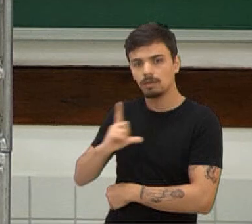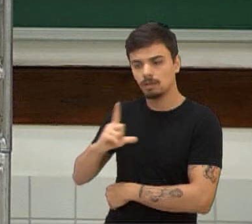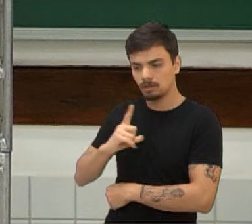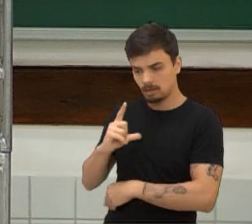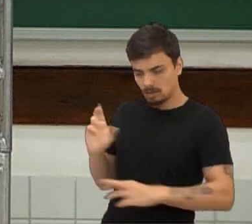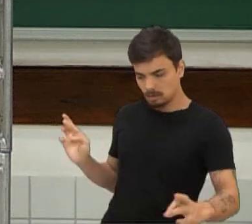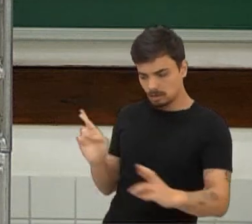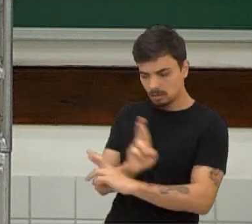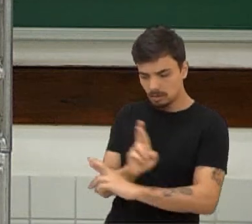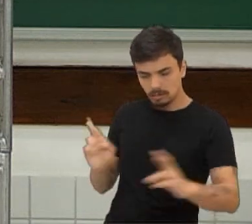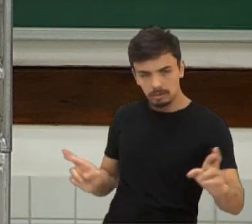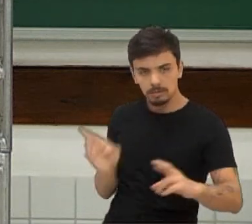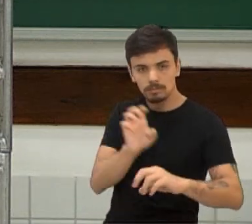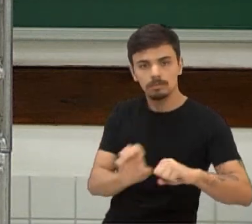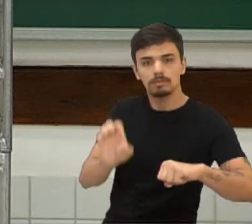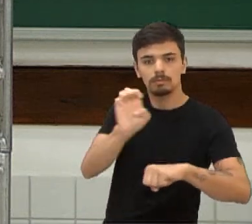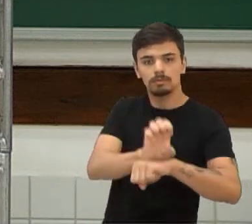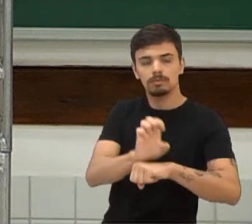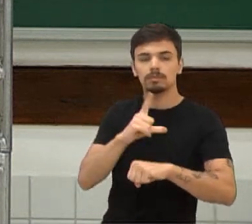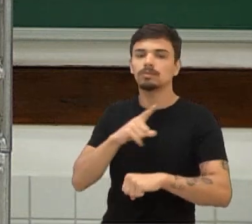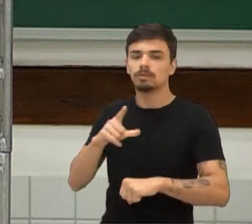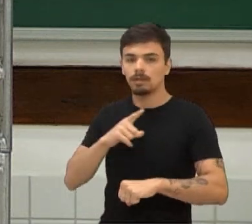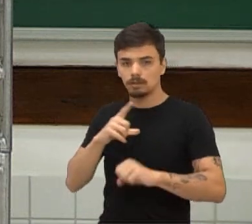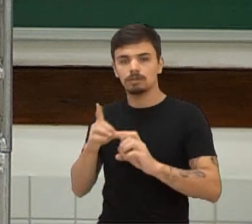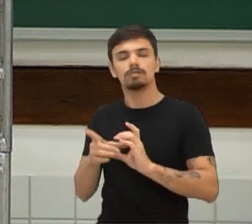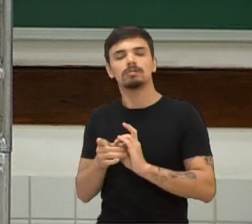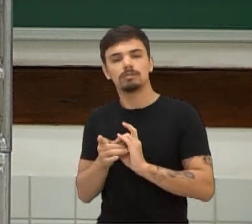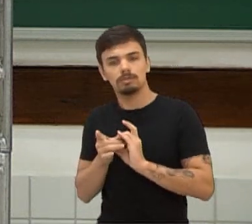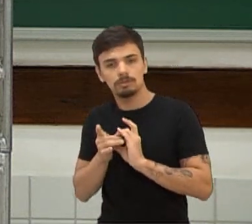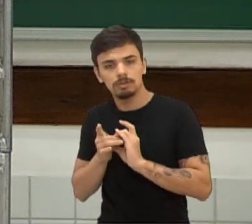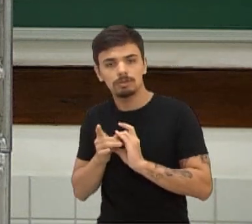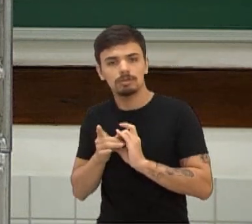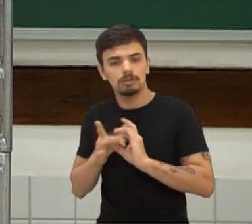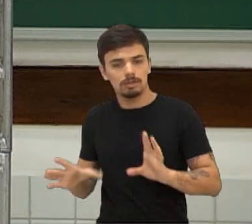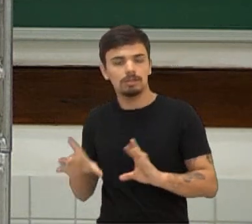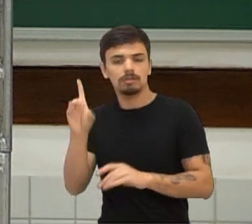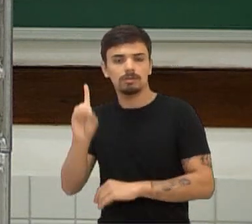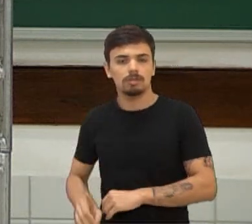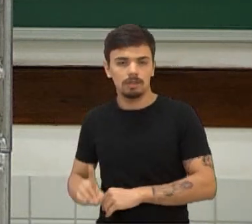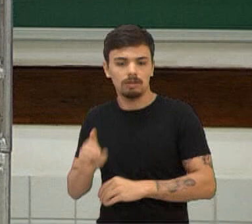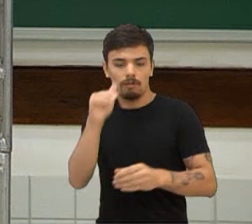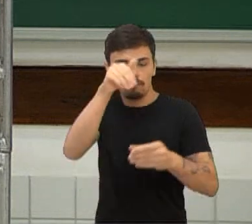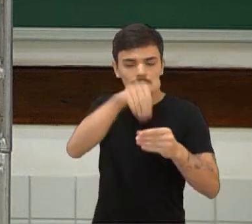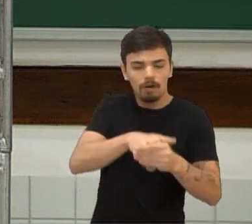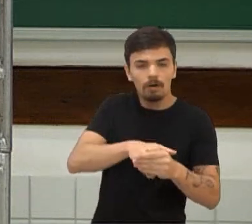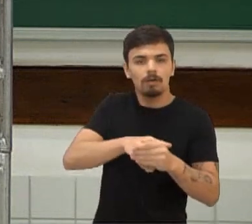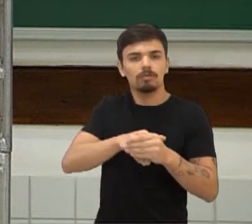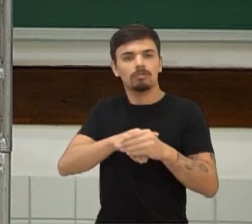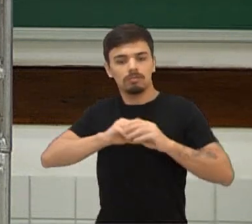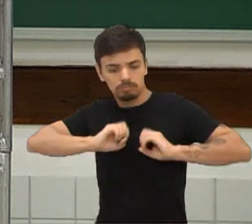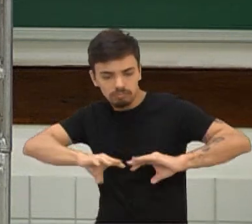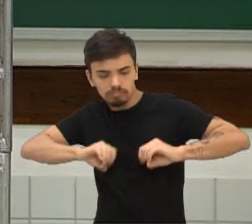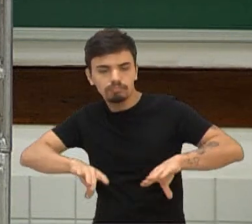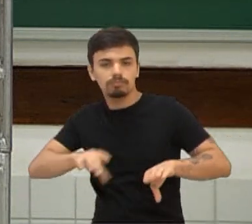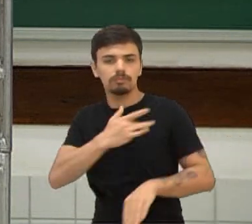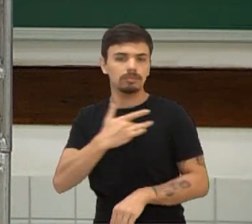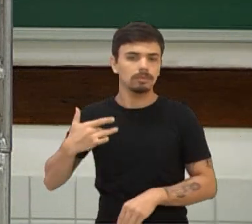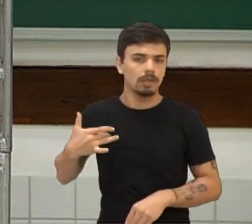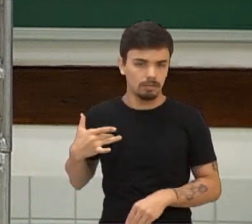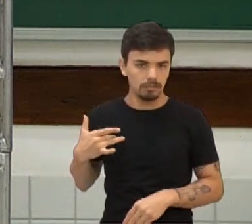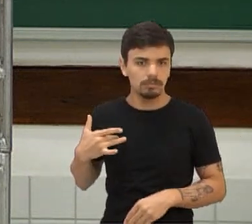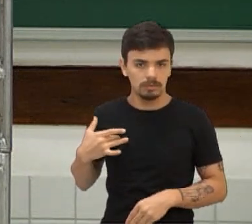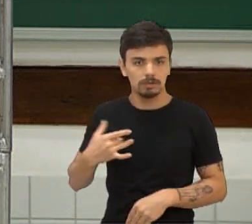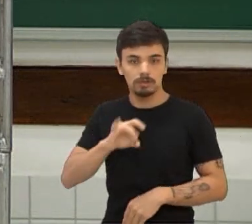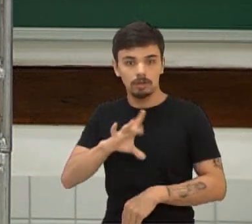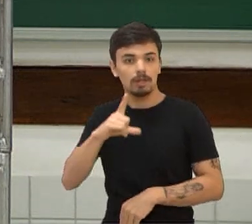com o Estado. Nós temos direito à liberdade de expressão, ao voto, à educação, à saúde, e esses direitos eles só existem